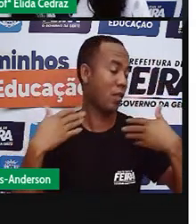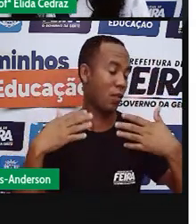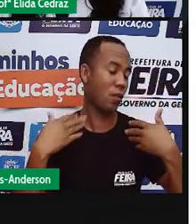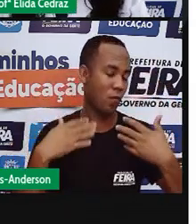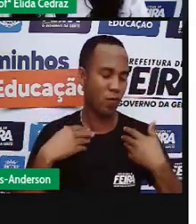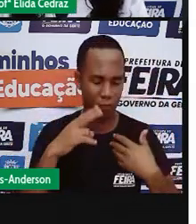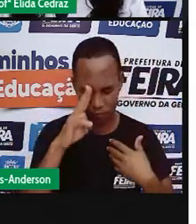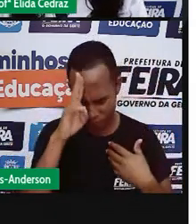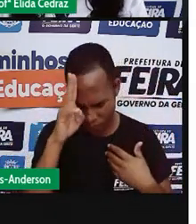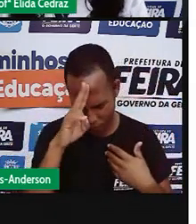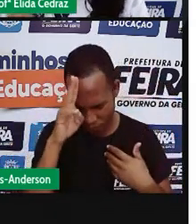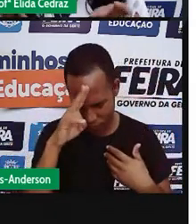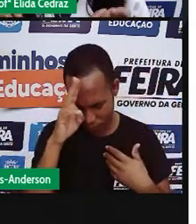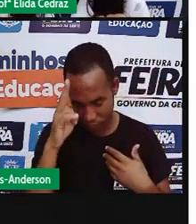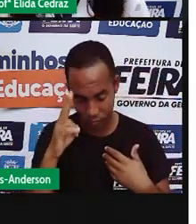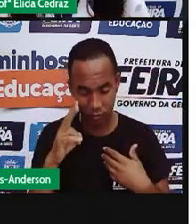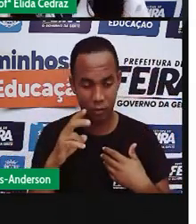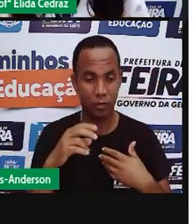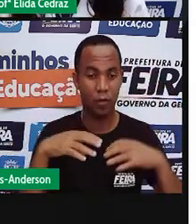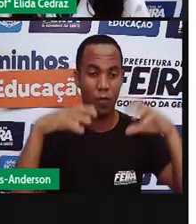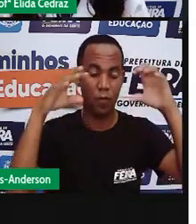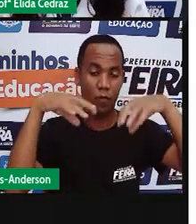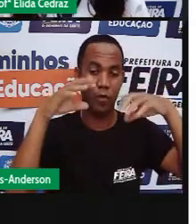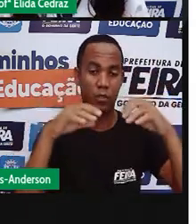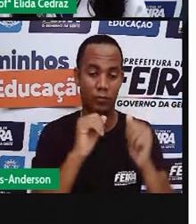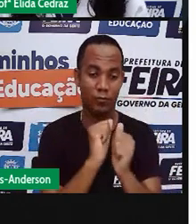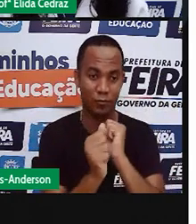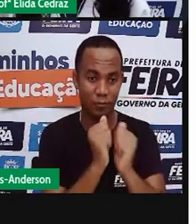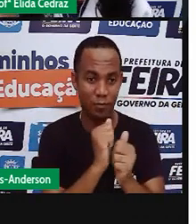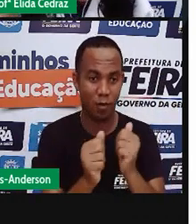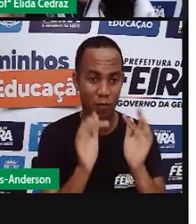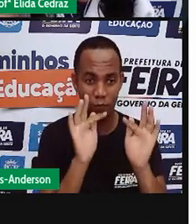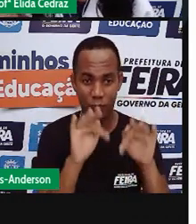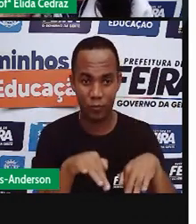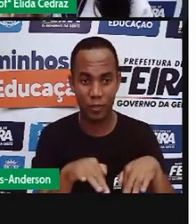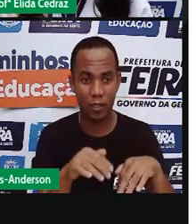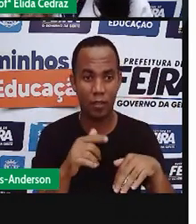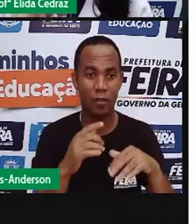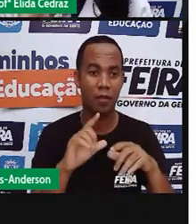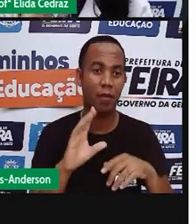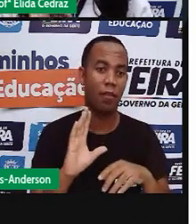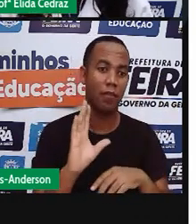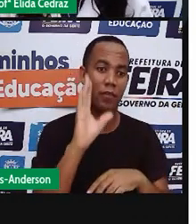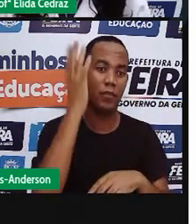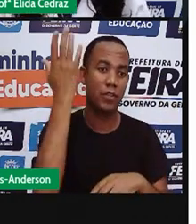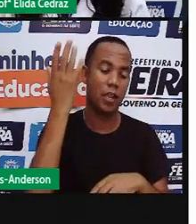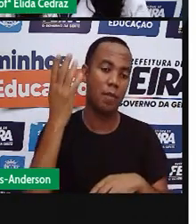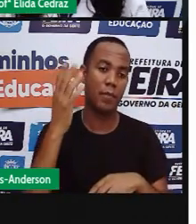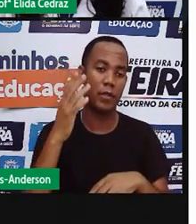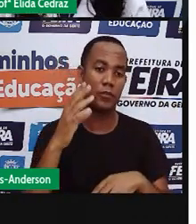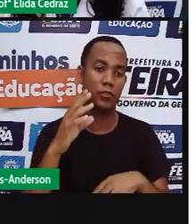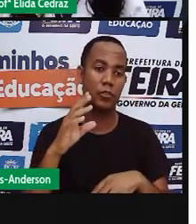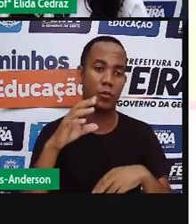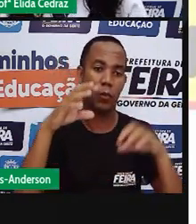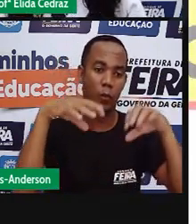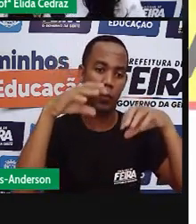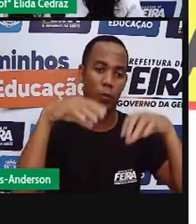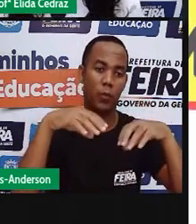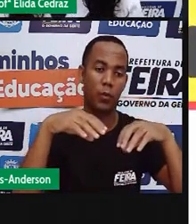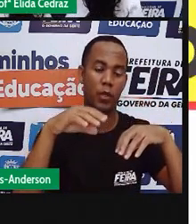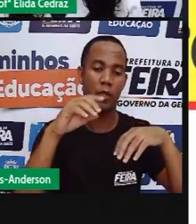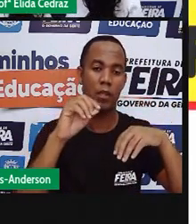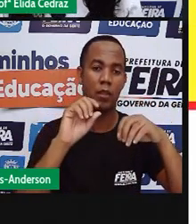fez durante a partida, caiu uma chuva fininha e surgiu no céu um lindo arco-íris.